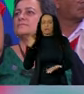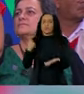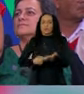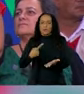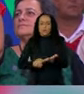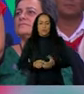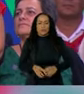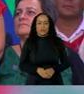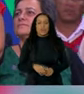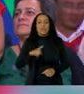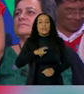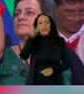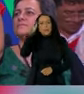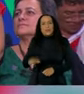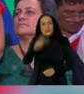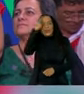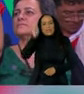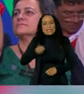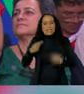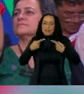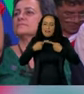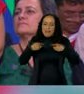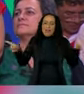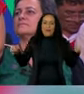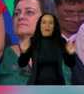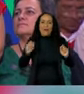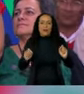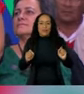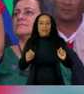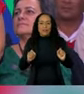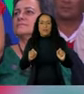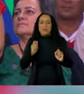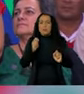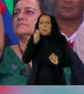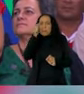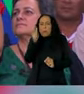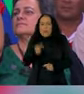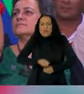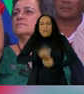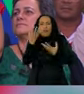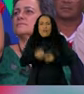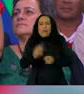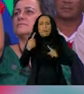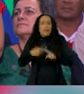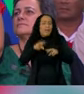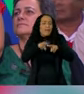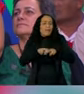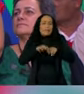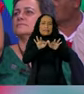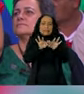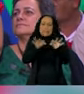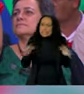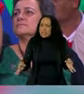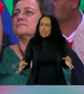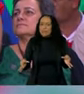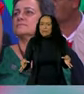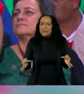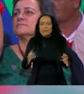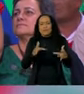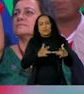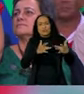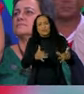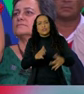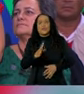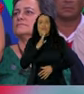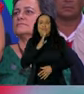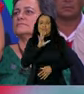Tem uma pessoa também que sempre abre portas para a gente, e pouco é citado, pela simplicidade, pela humildade, e que